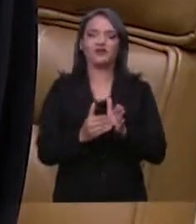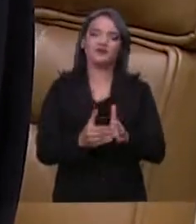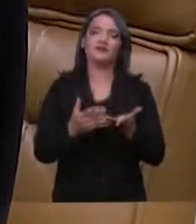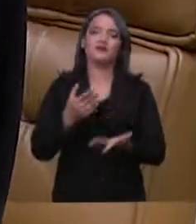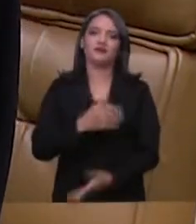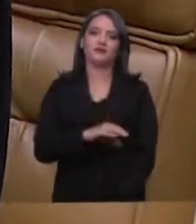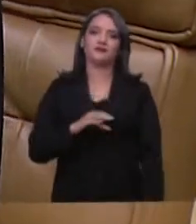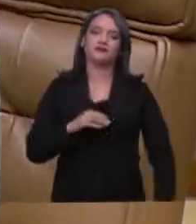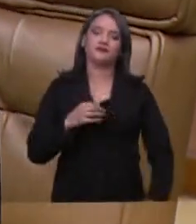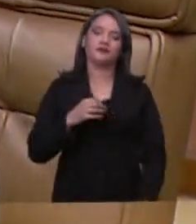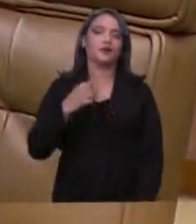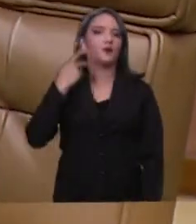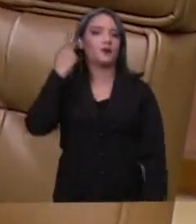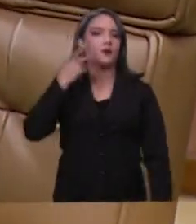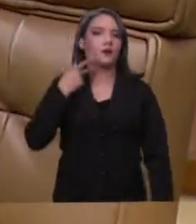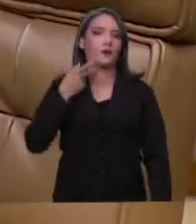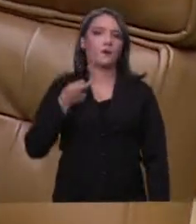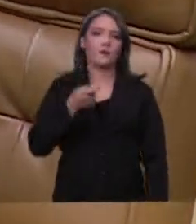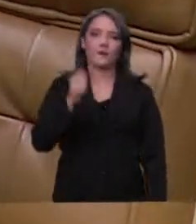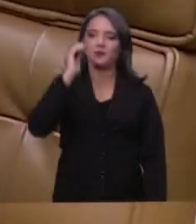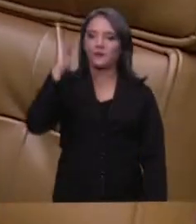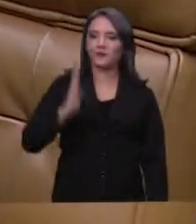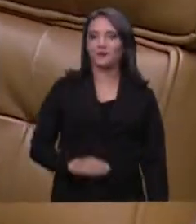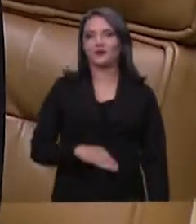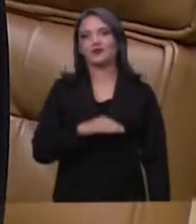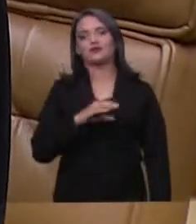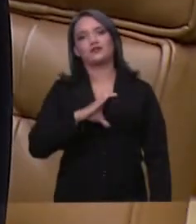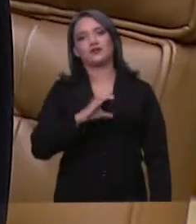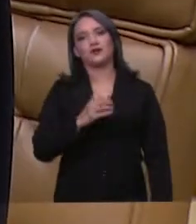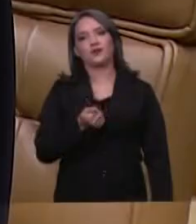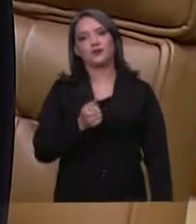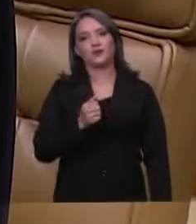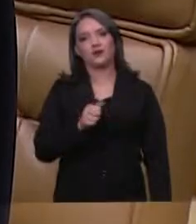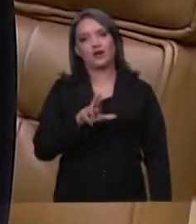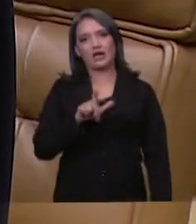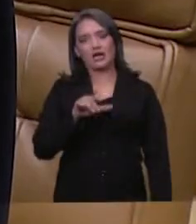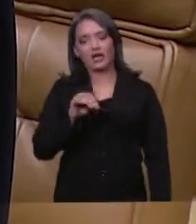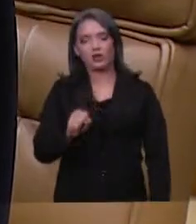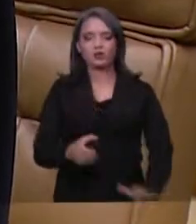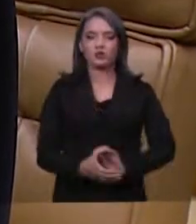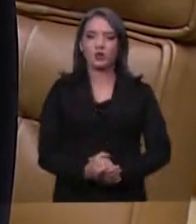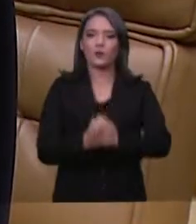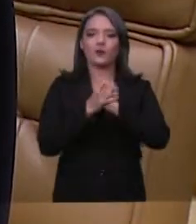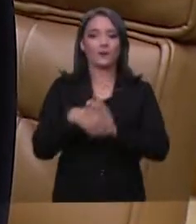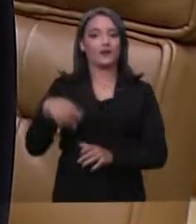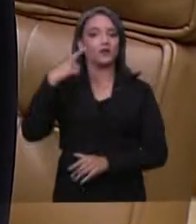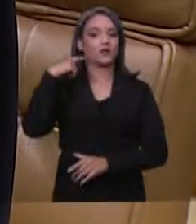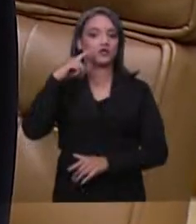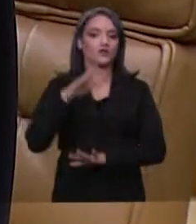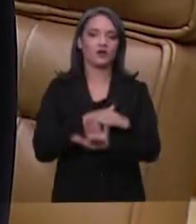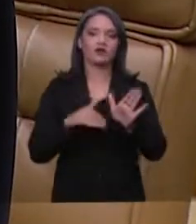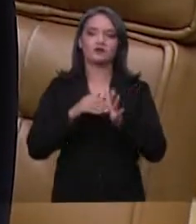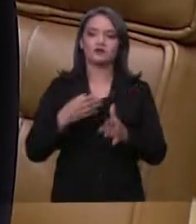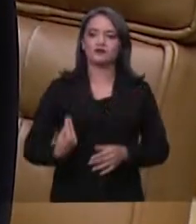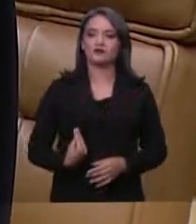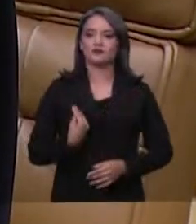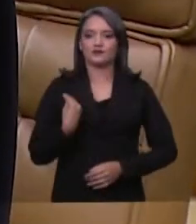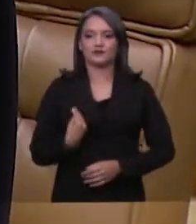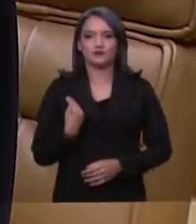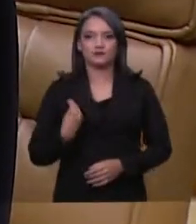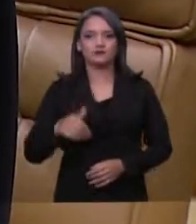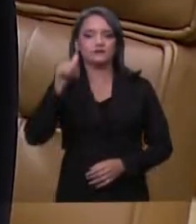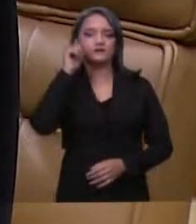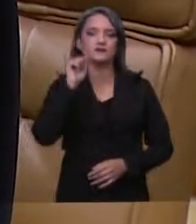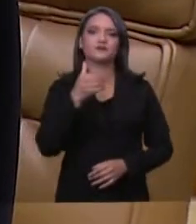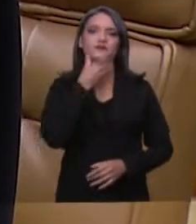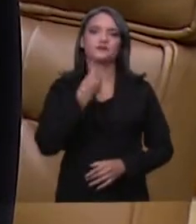Santos, subprocurador-geral da República. Cumprimento as advogadas e advogados aqui presentes, senhoras e